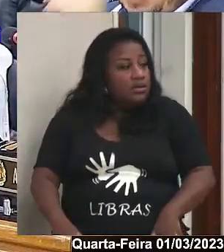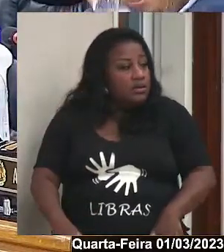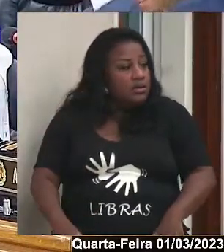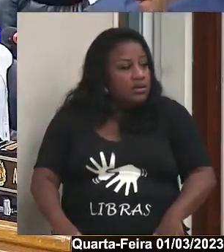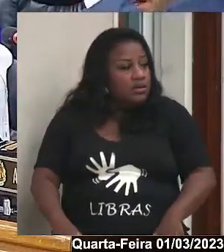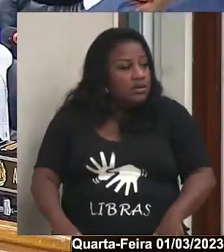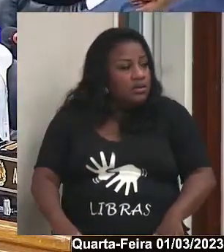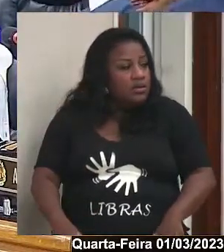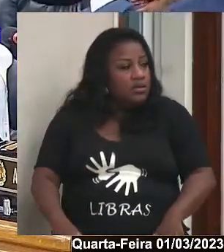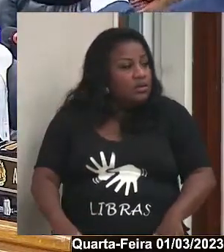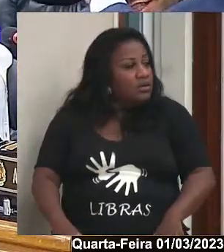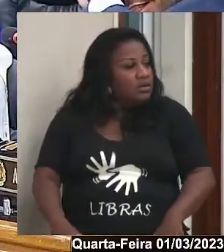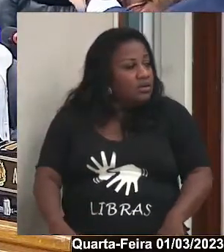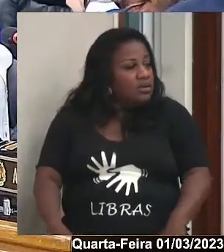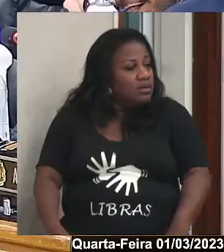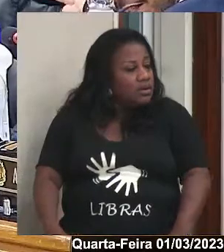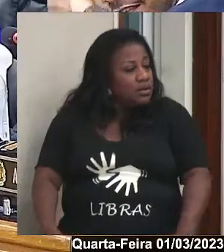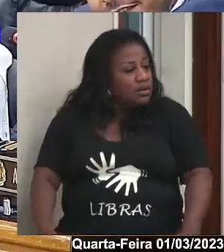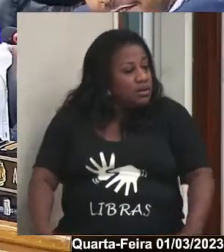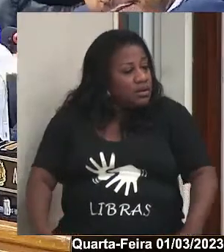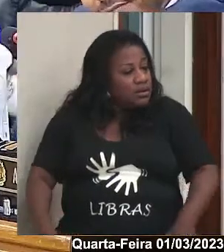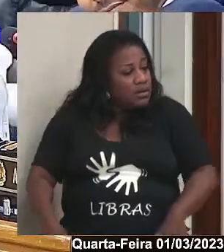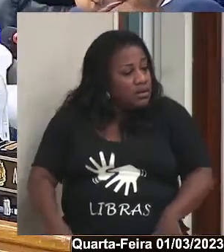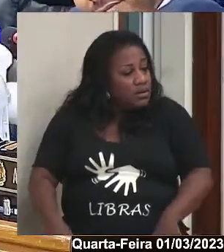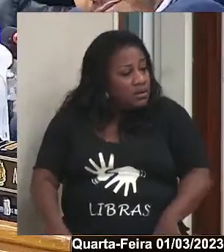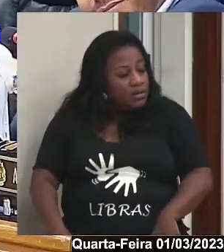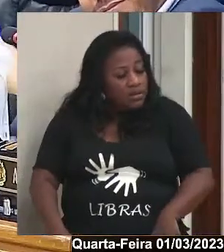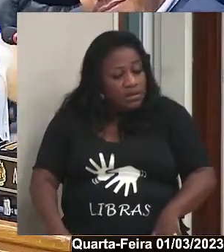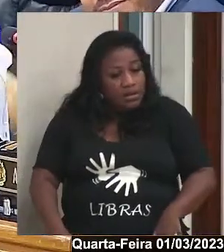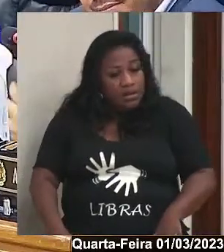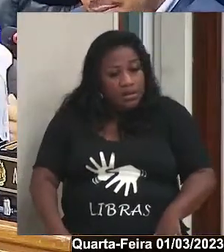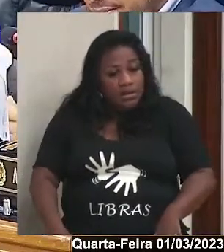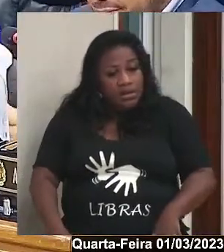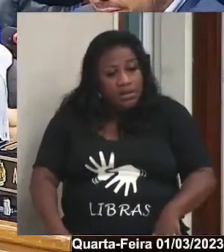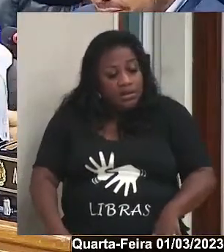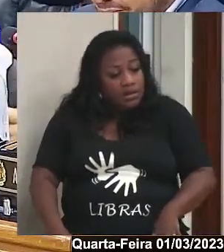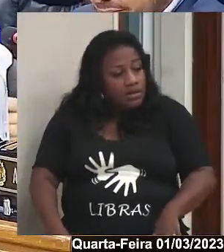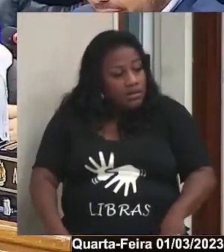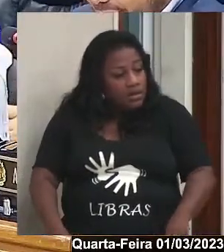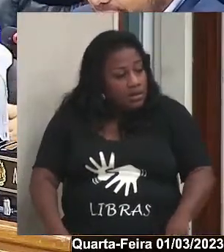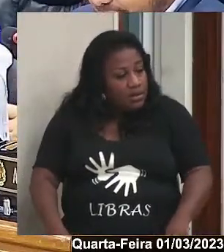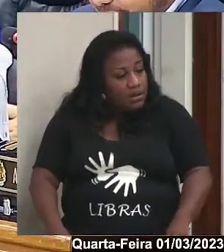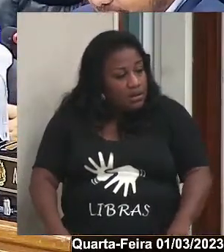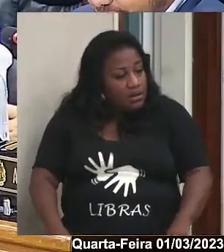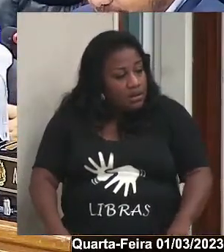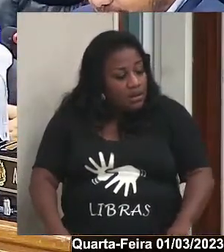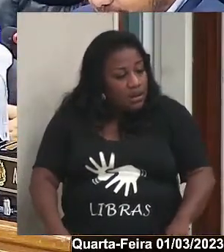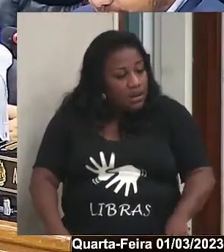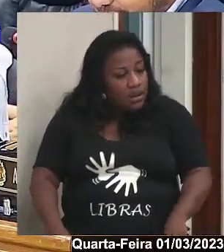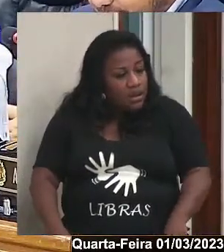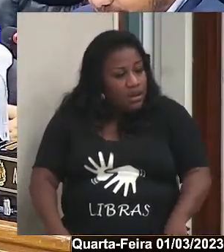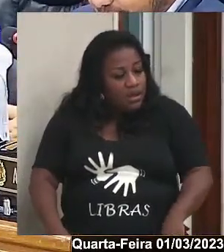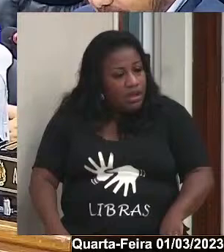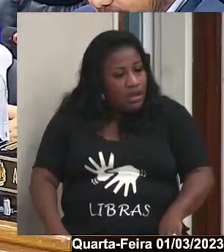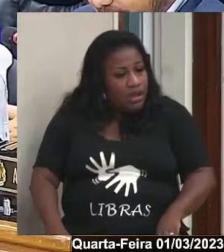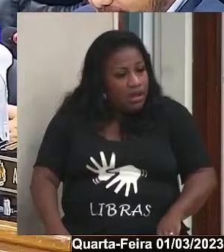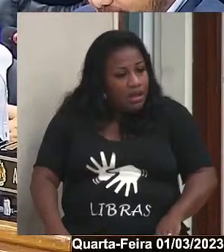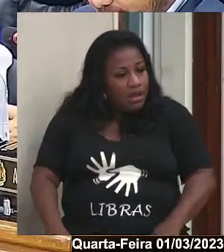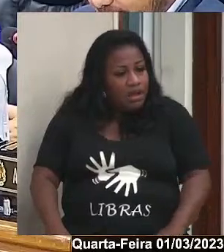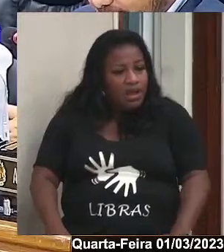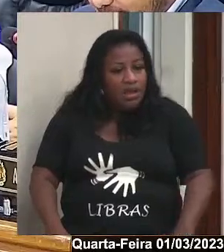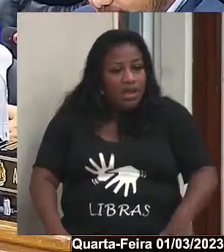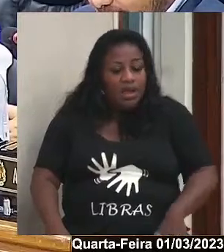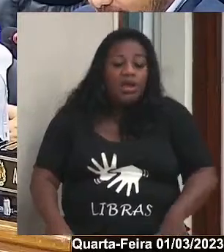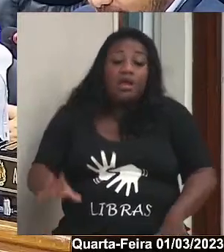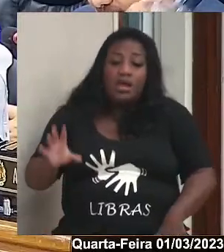então. Me conceda uma parte, Dedé. Por favor. E assim, né, Dedé? Também, né, vereador? Eu acho que o que a